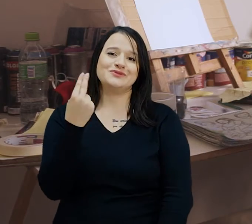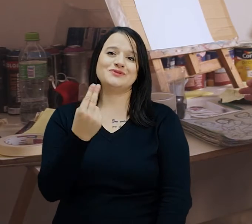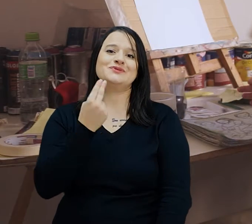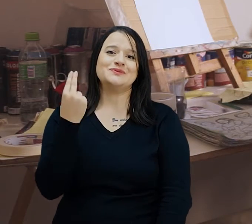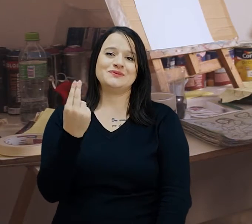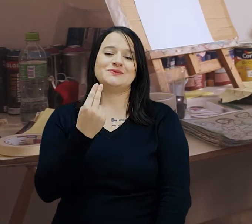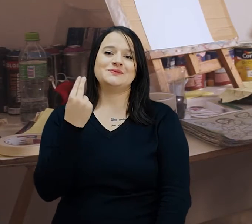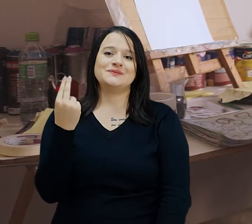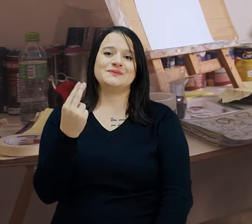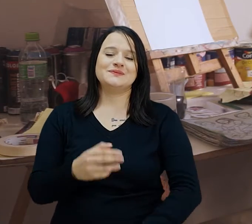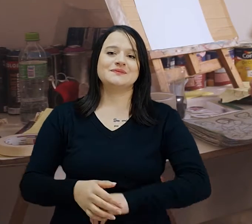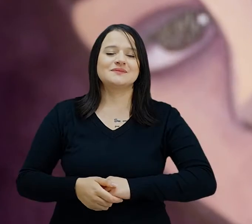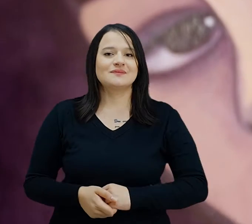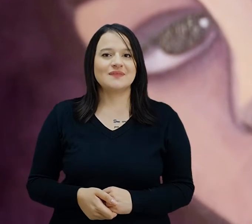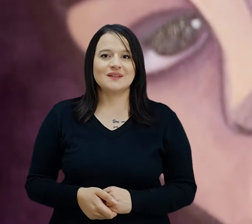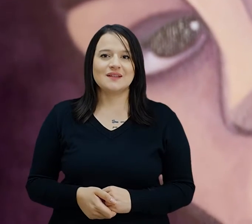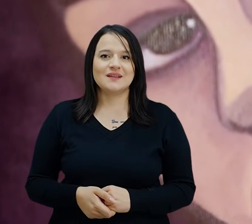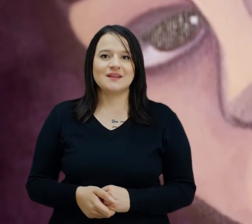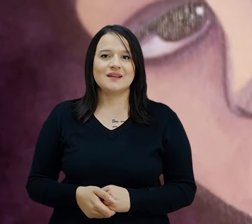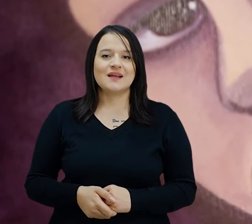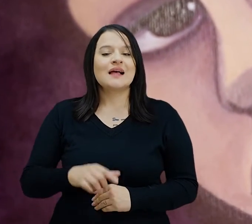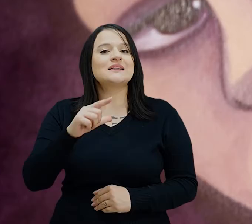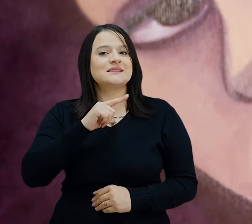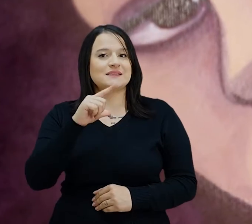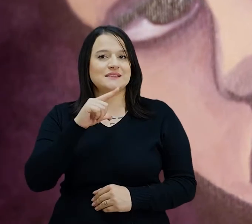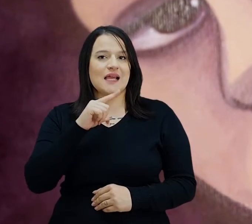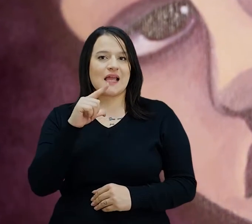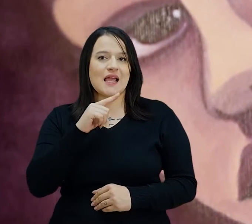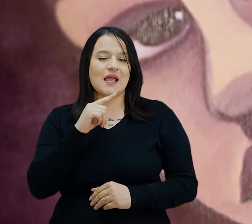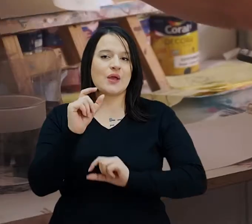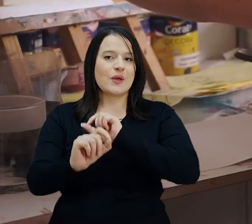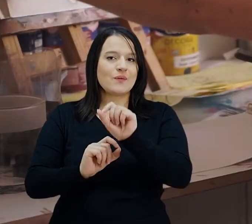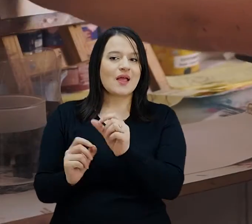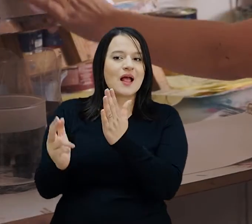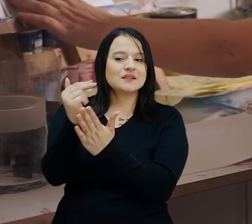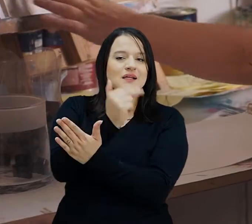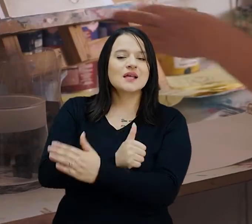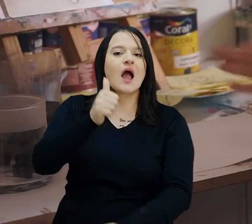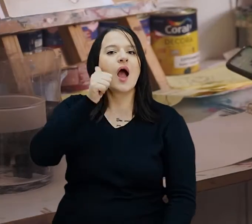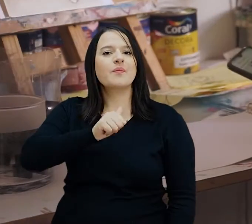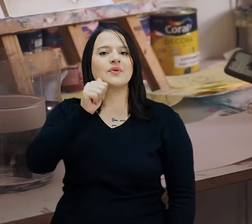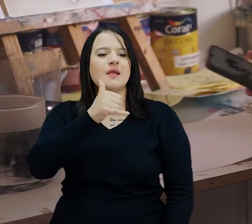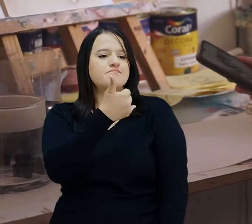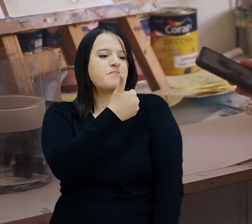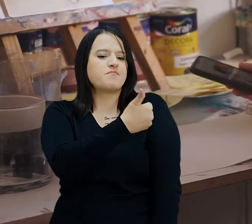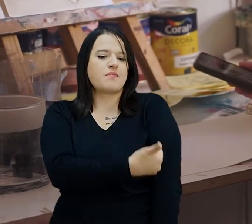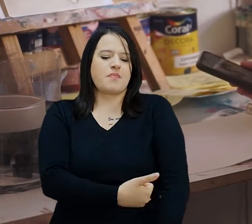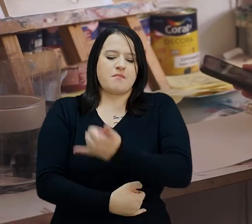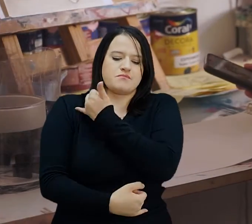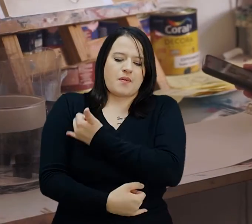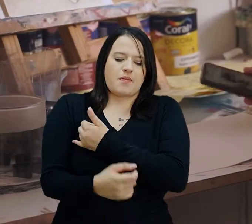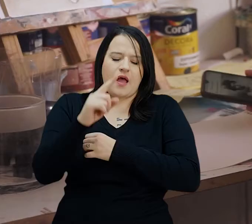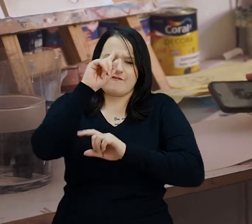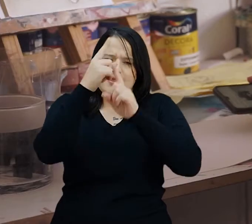desenhar. Impossível. Então, aqui eu tenho um desenho de uma